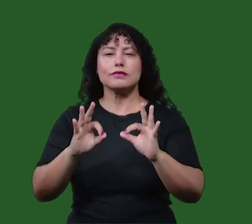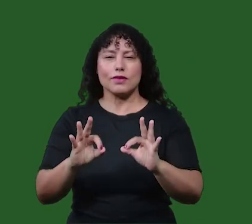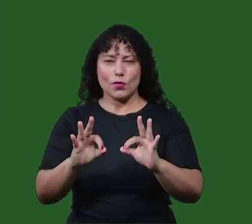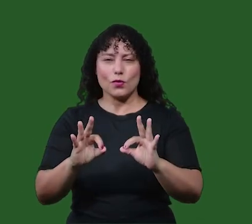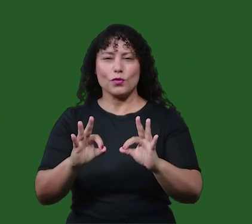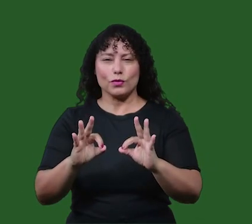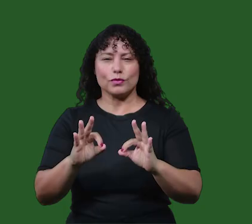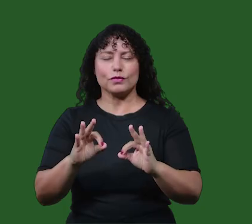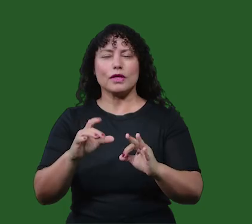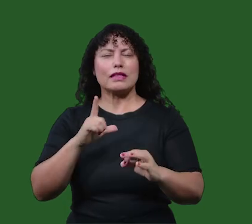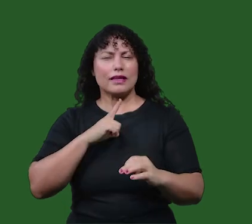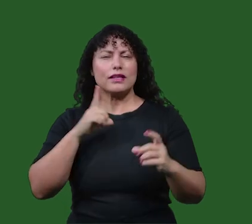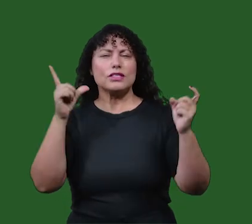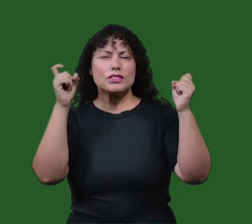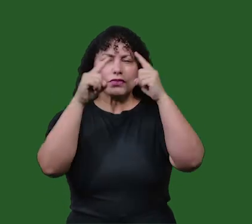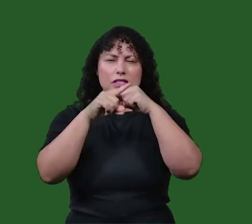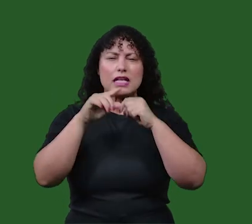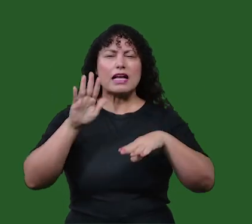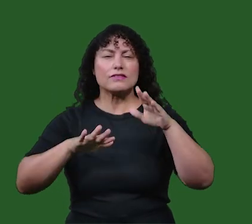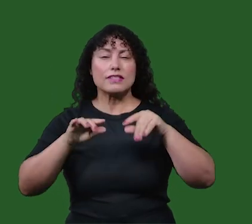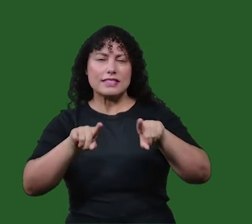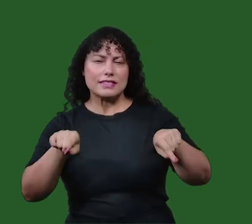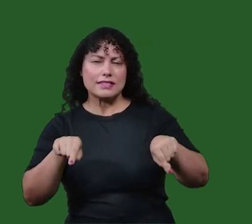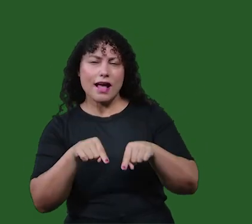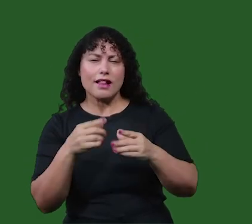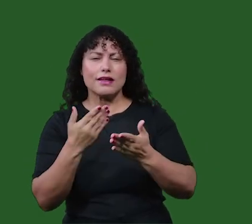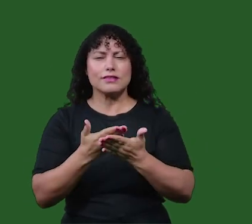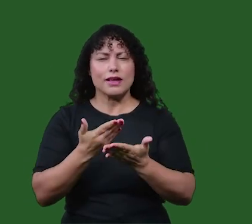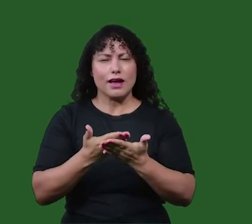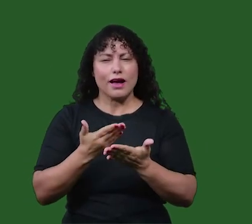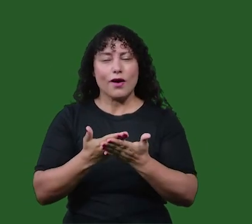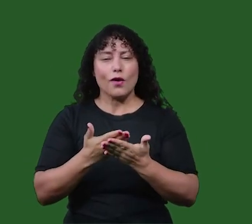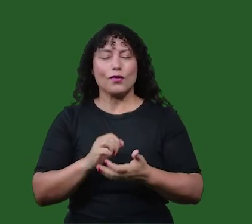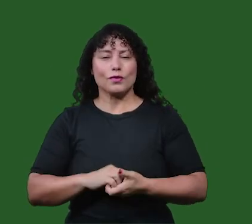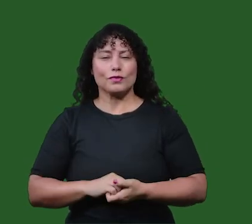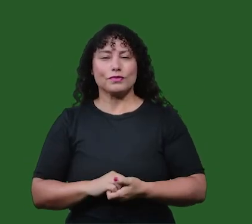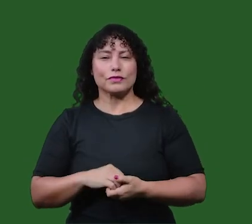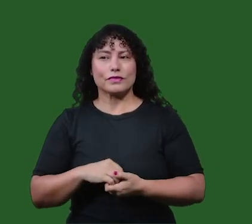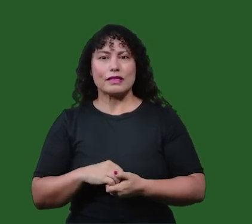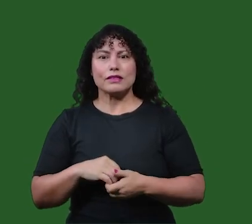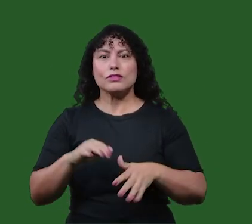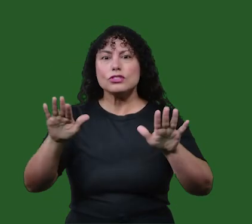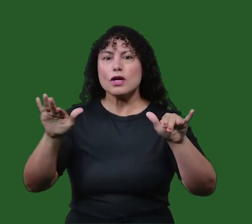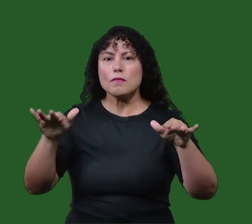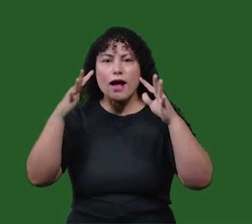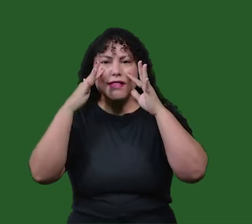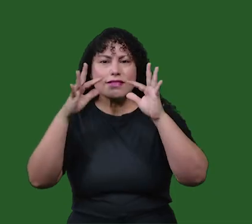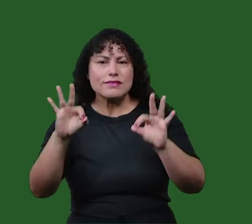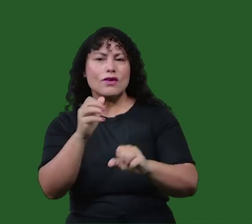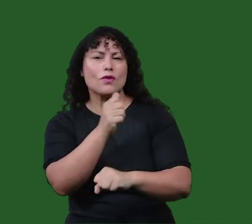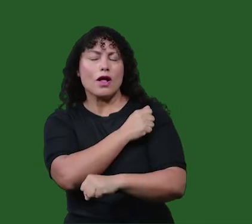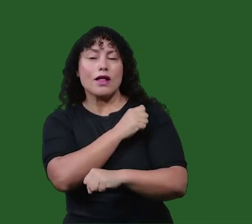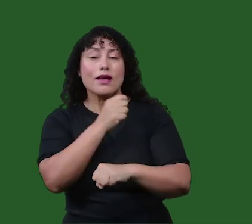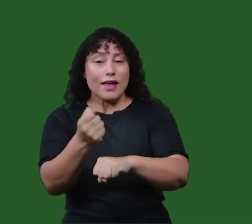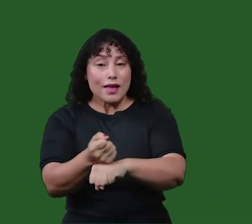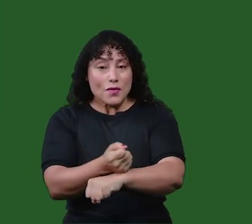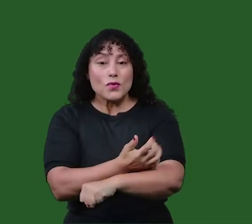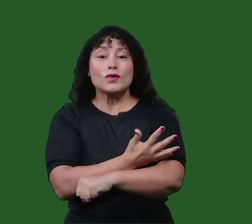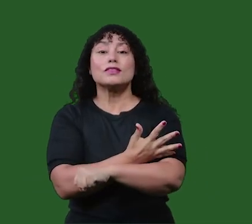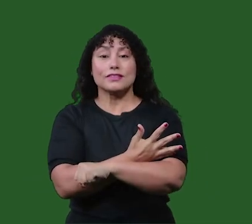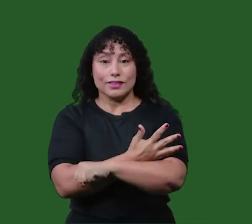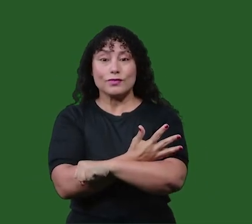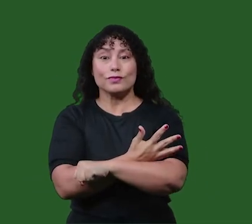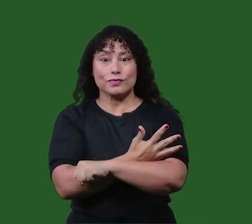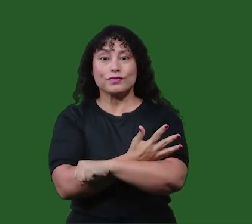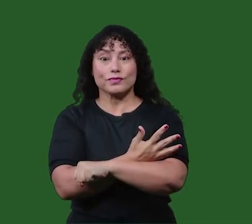atenção. A gente tem muitas dificuldades, às vezes, em sala de aula, de ganhar a atenção do aluno, e a